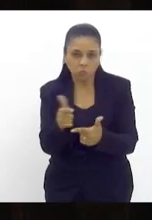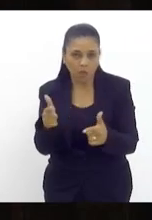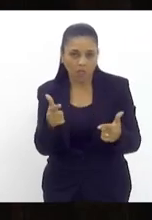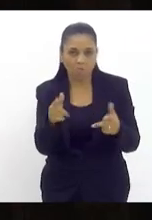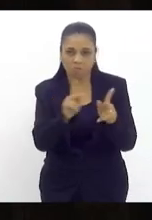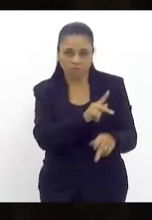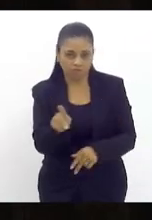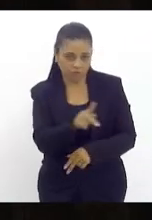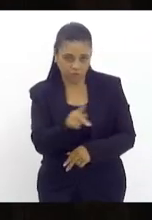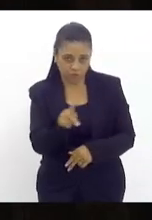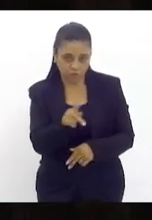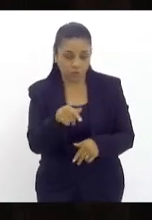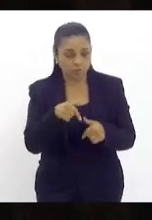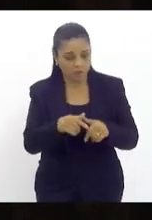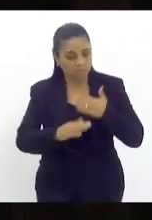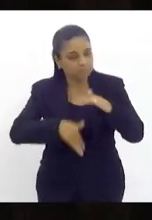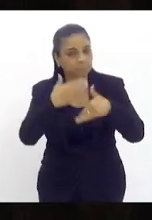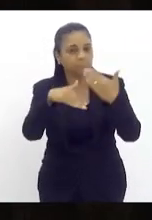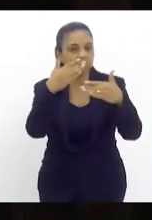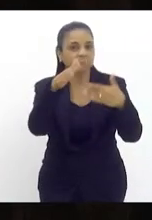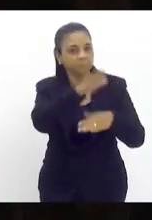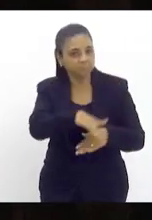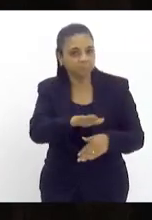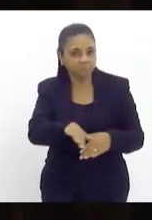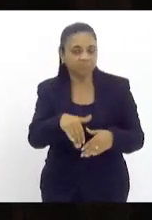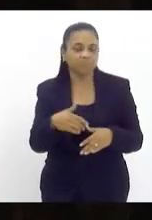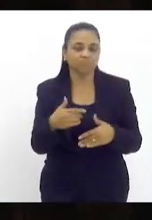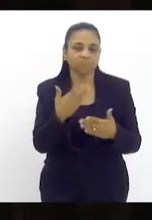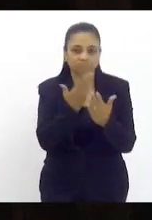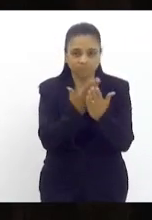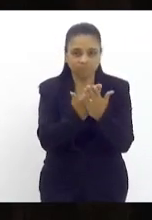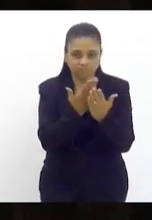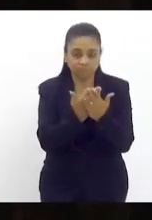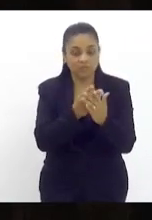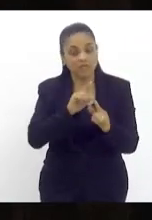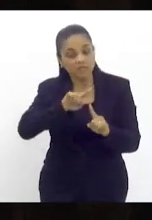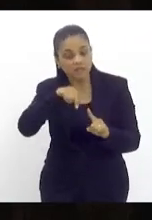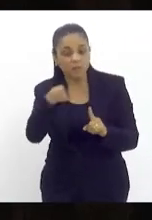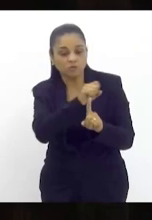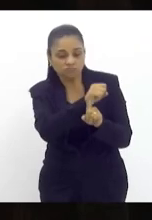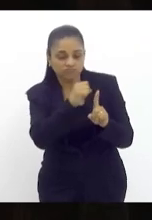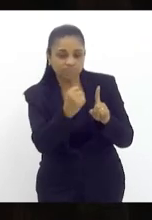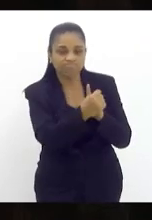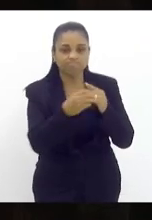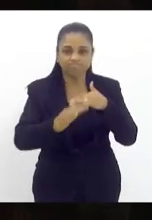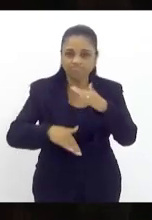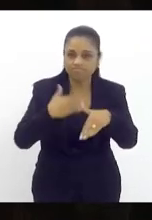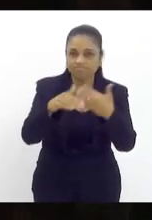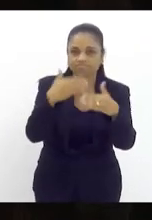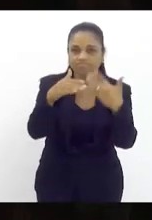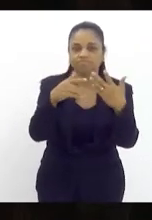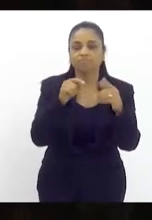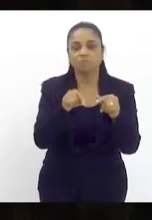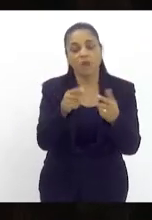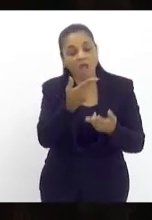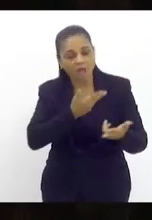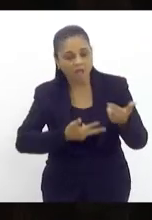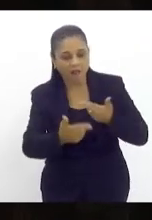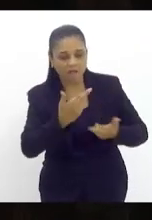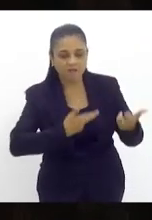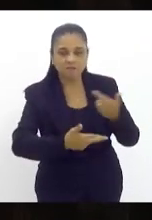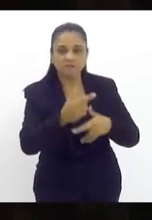pode, né, ter um bom desempenho escolar. Depois, o desenvolvimento social, porque as relações familiares